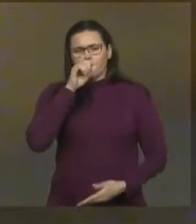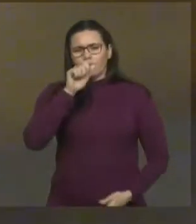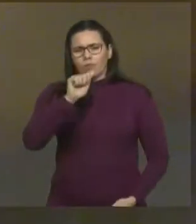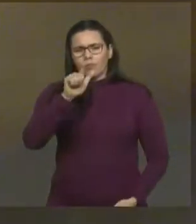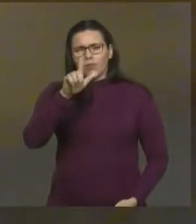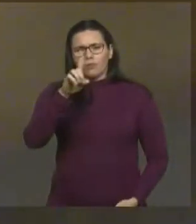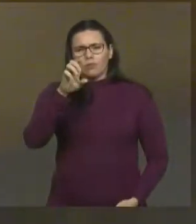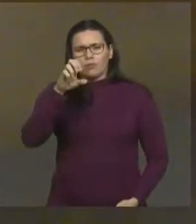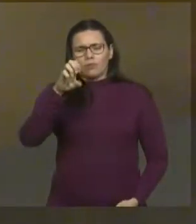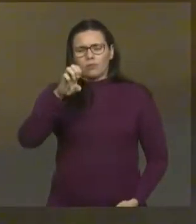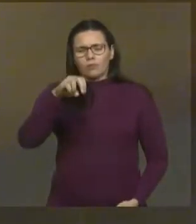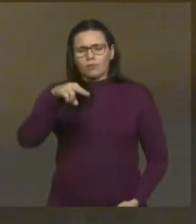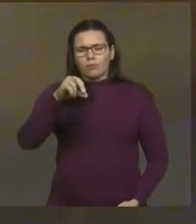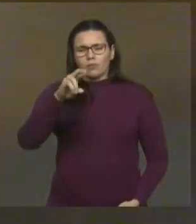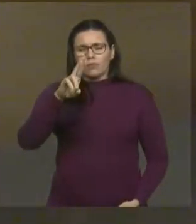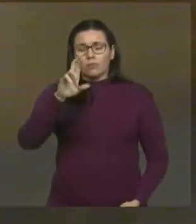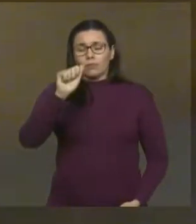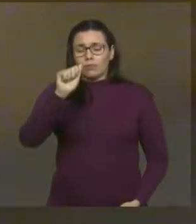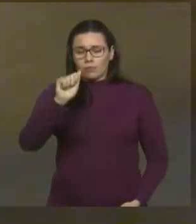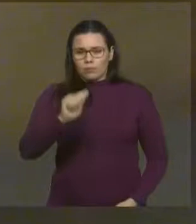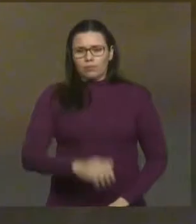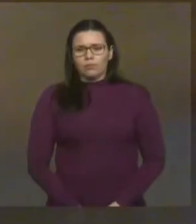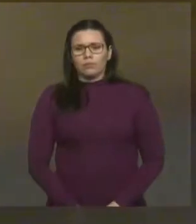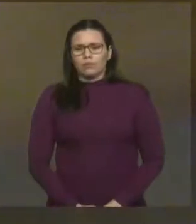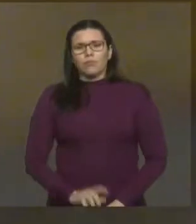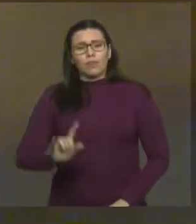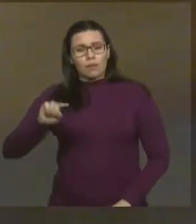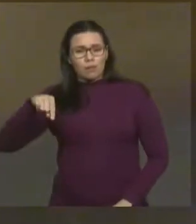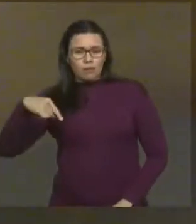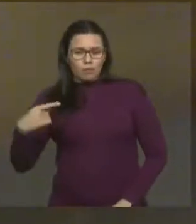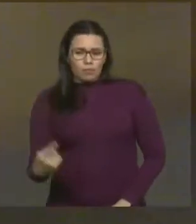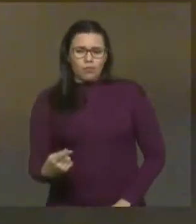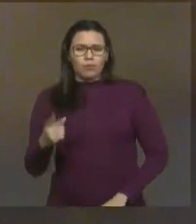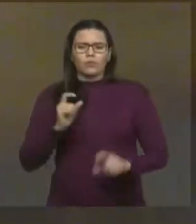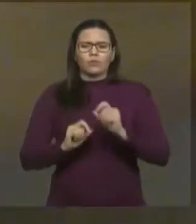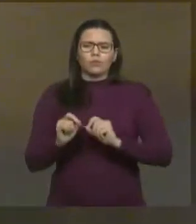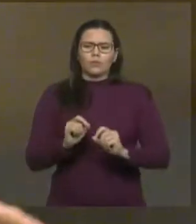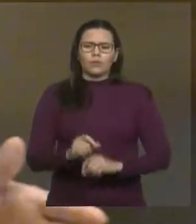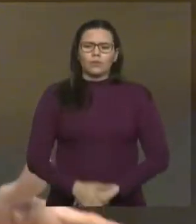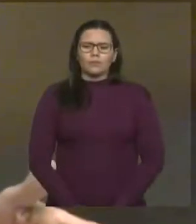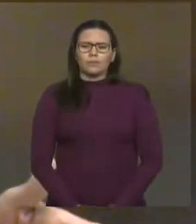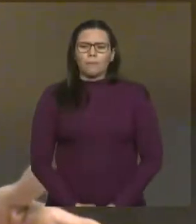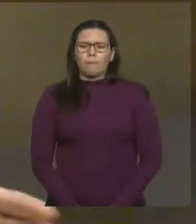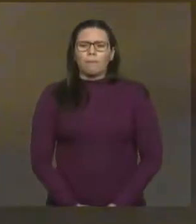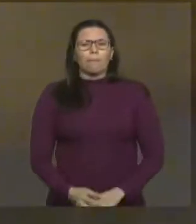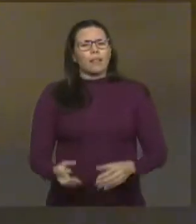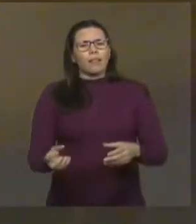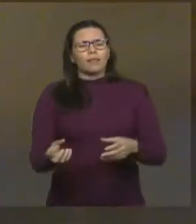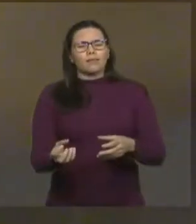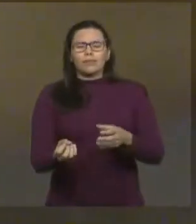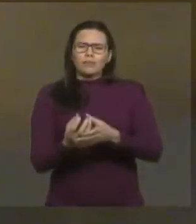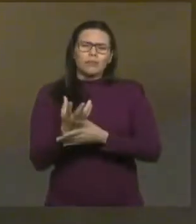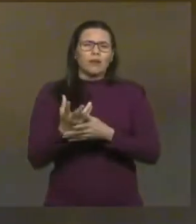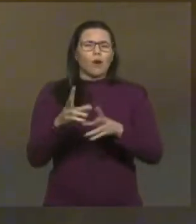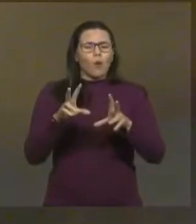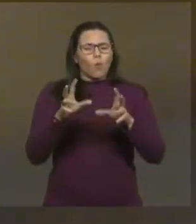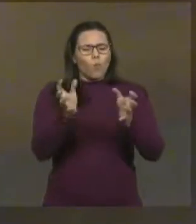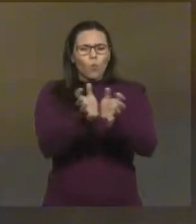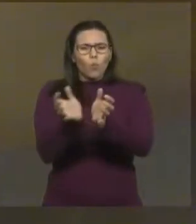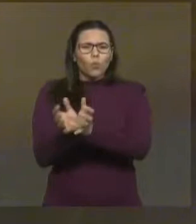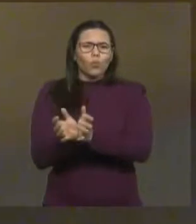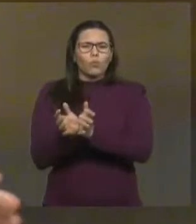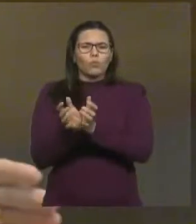prazo, constituir, formar uma equipe para desenrolar todos esses gargalos. Você colocou muito bem,